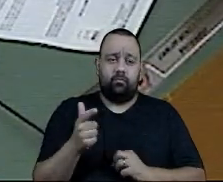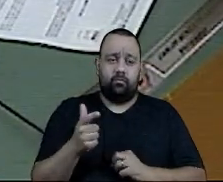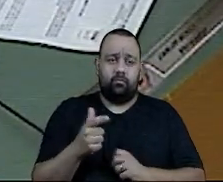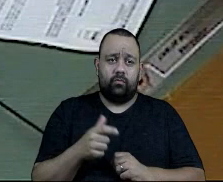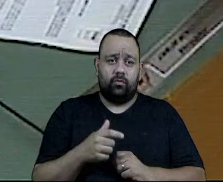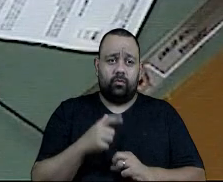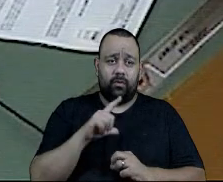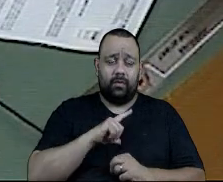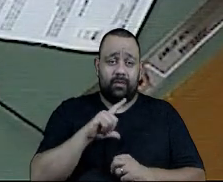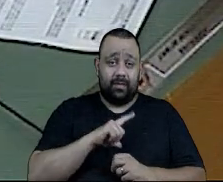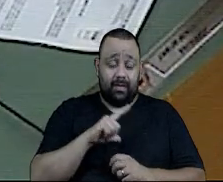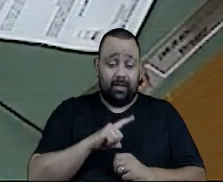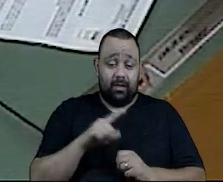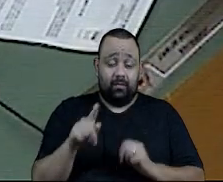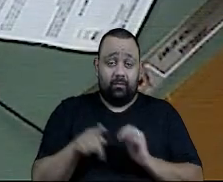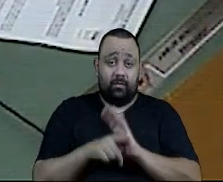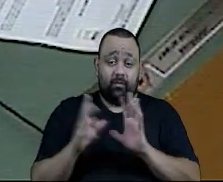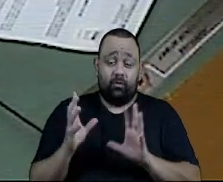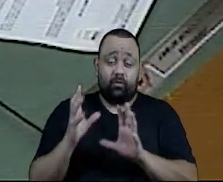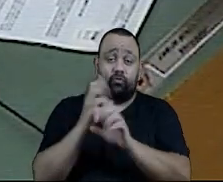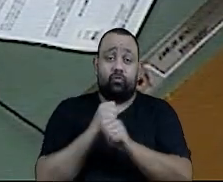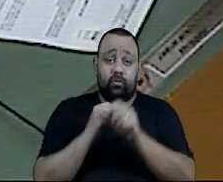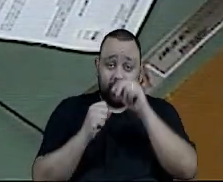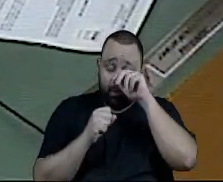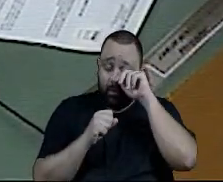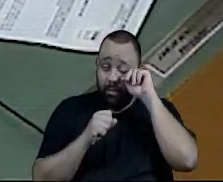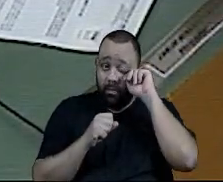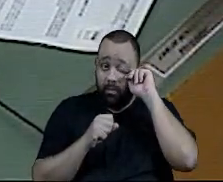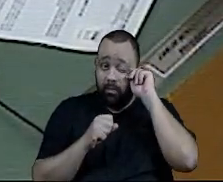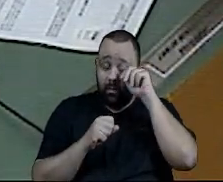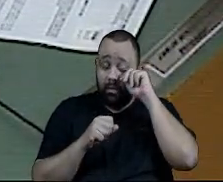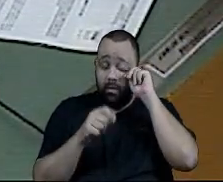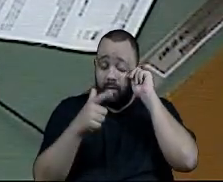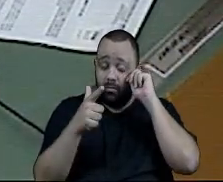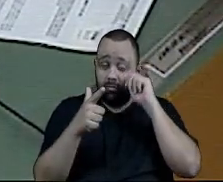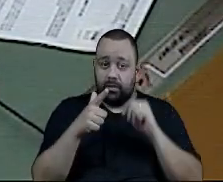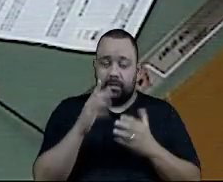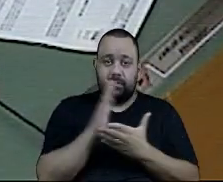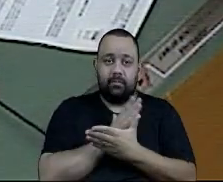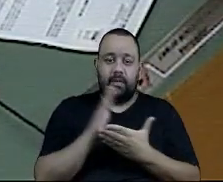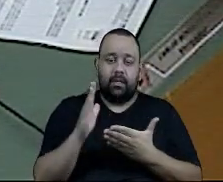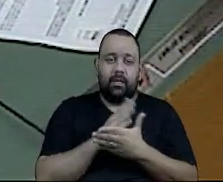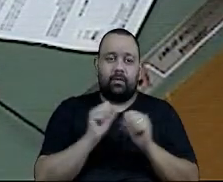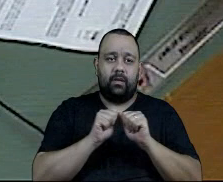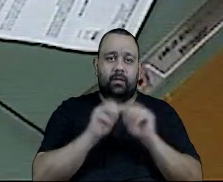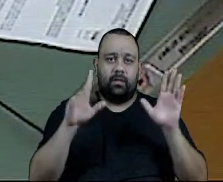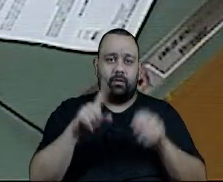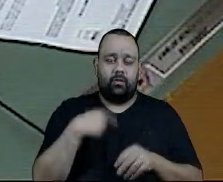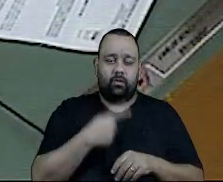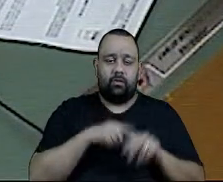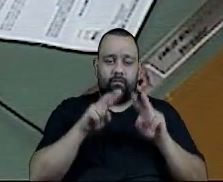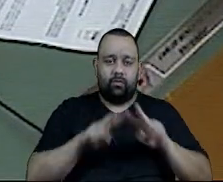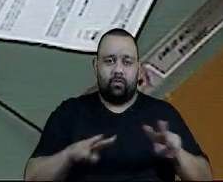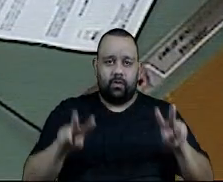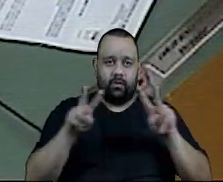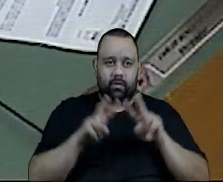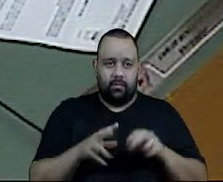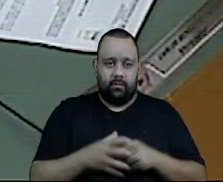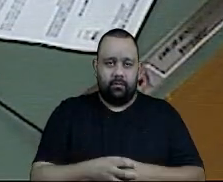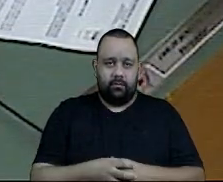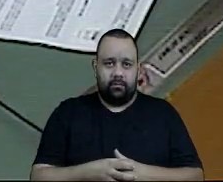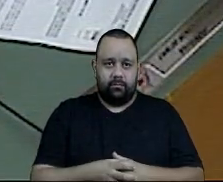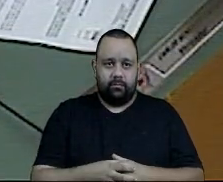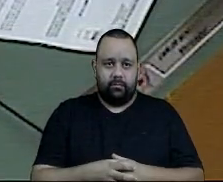mais? Isso aí não, ele está no global, não está colocado assim de forma clara para a